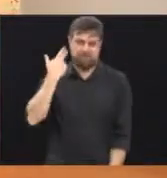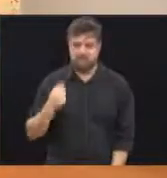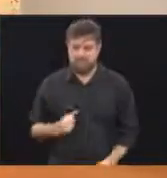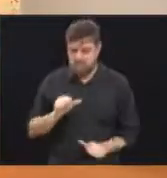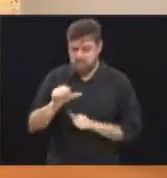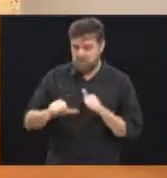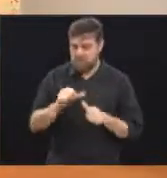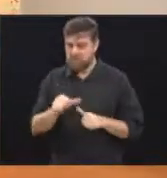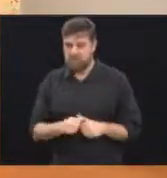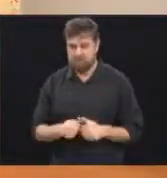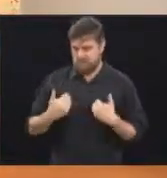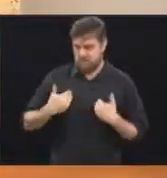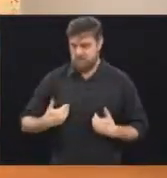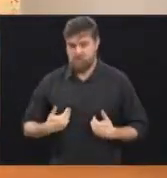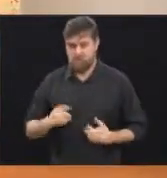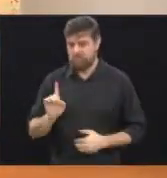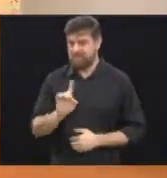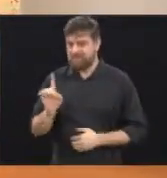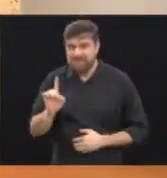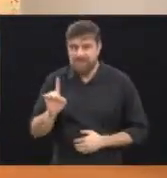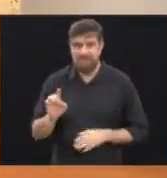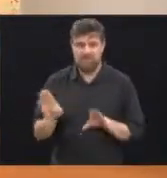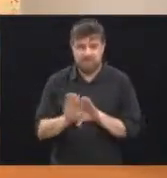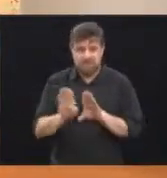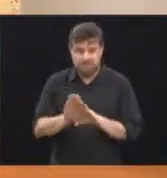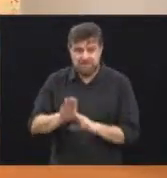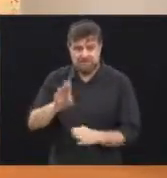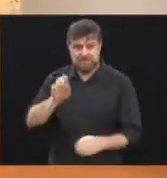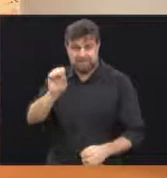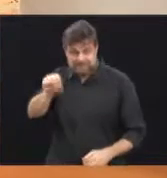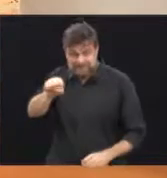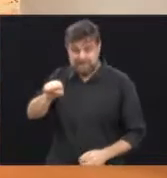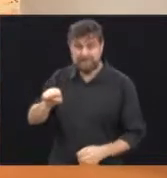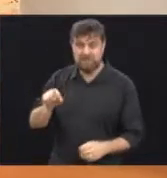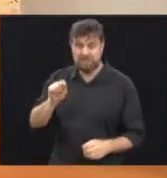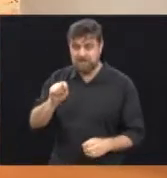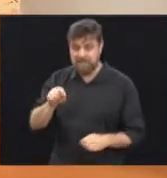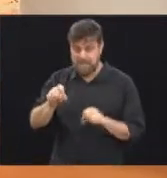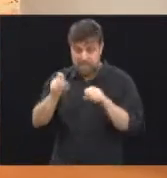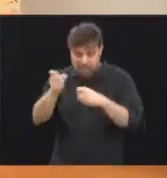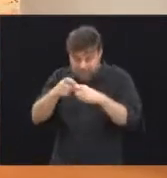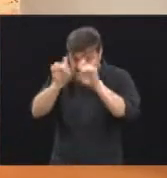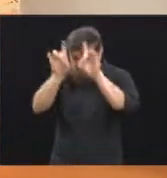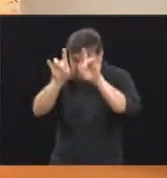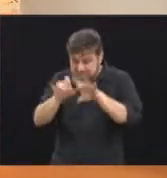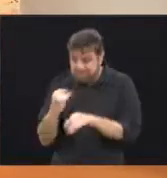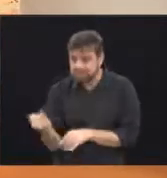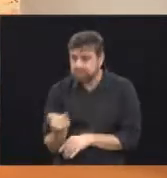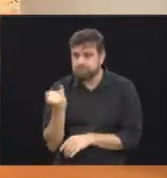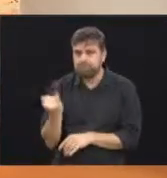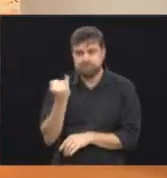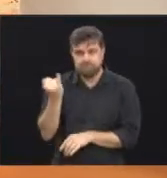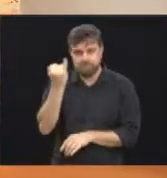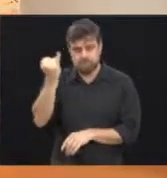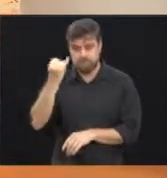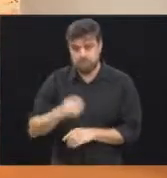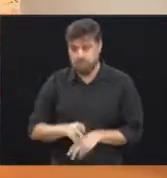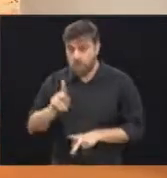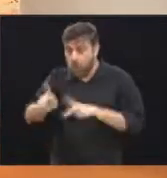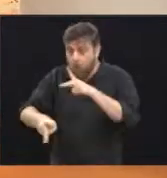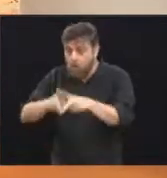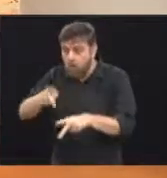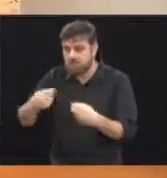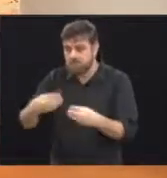um procedimento estético, mas sim é uma especialidade médica importante que precisa, que a população